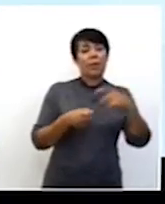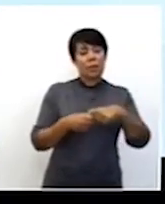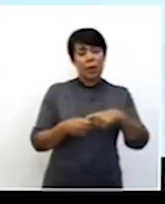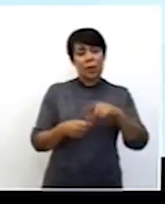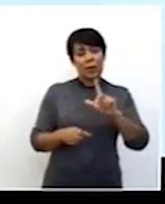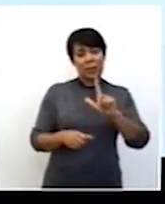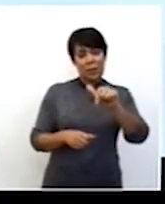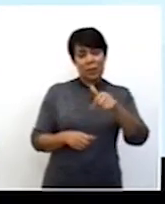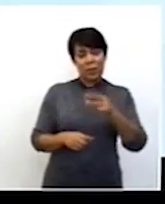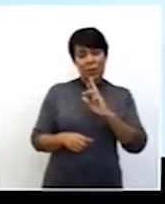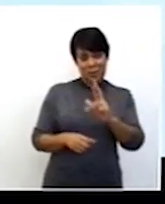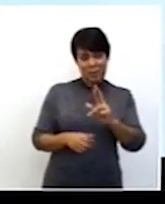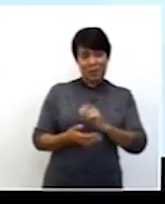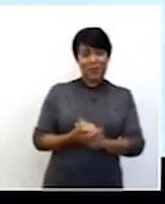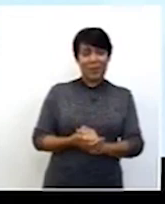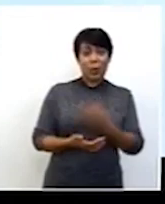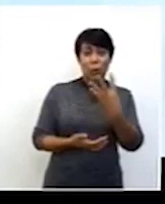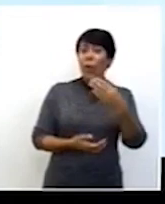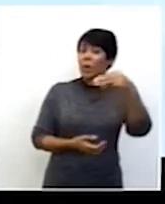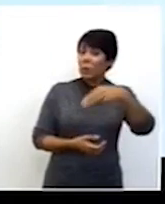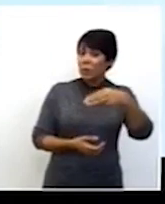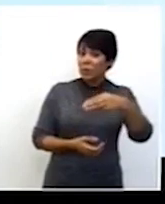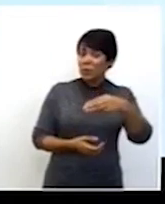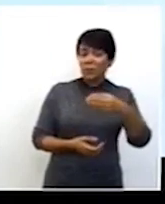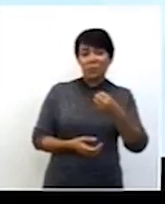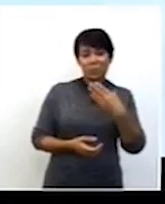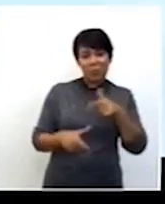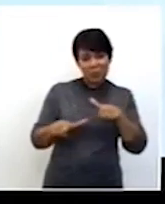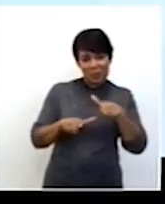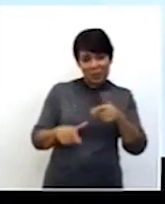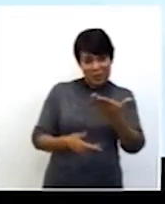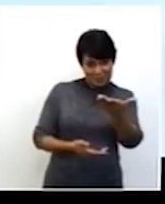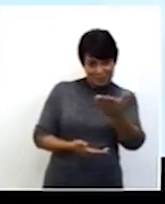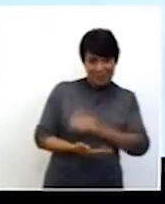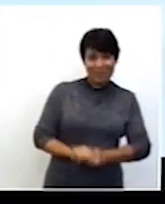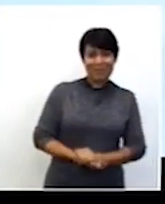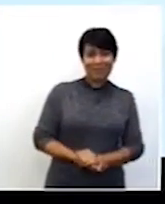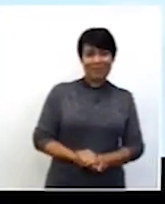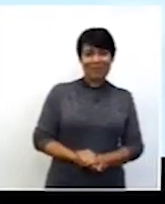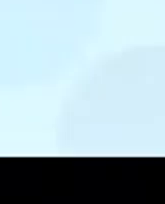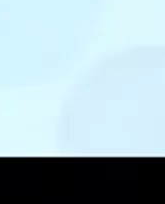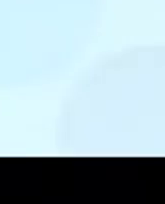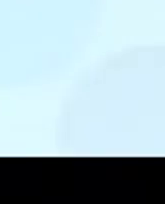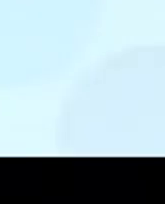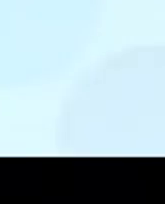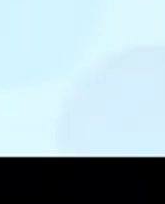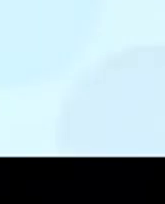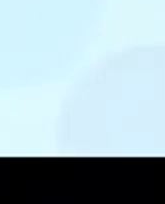resposta, tá bom? 4 minutinhos para vocês. Bom trabalho!